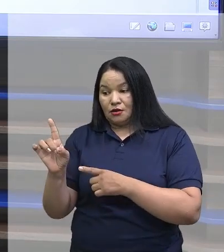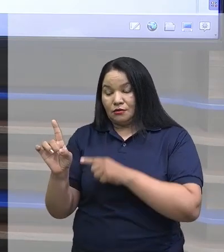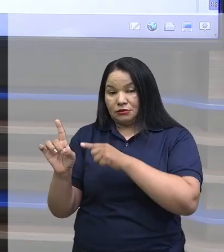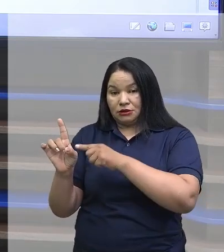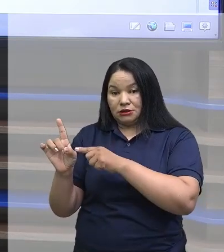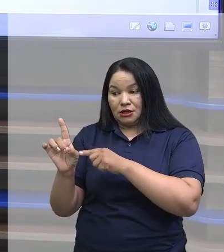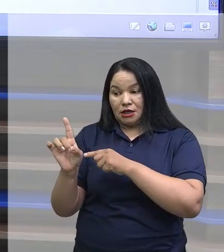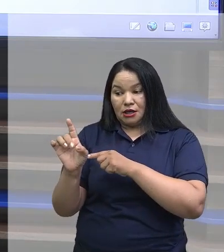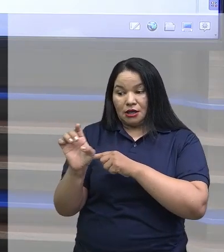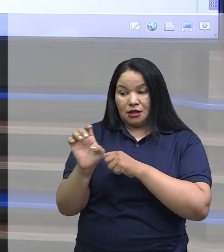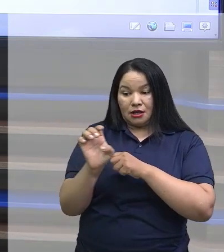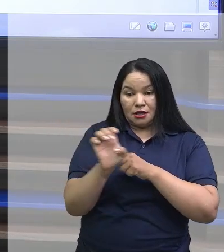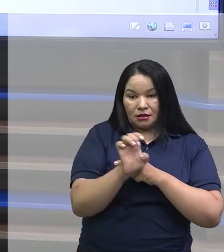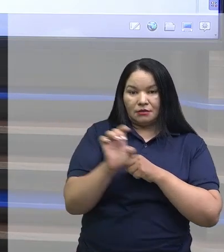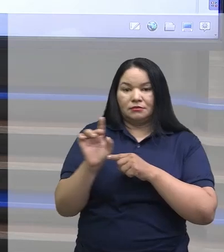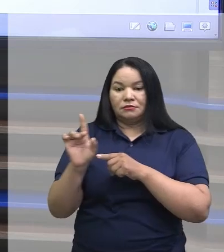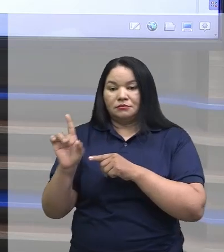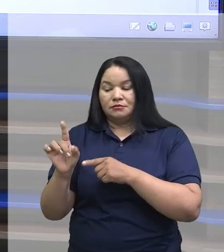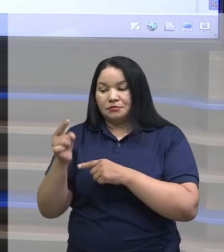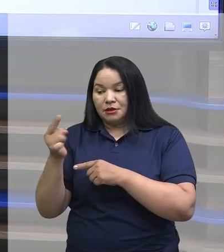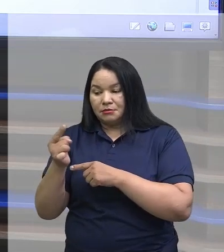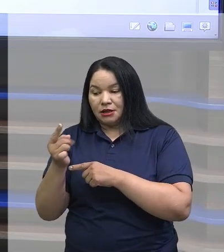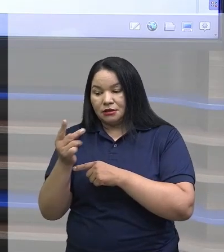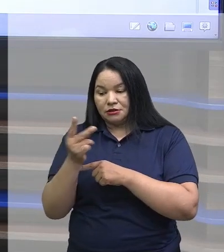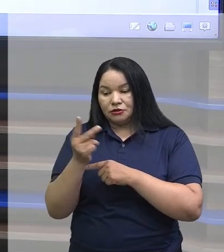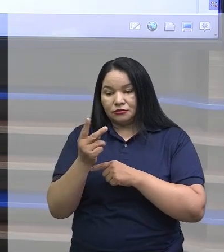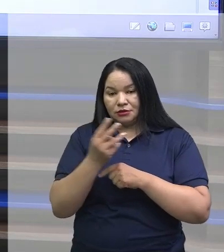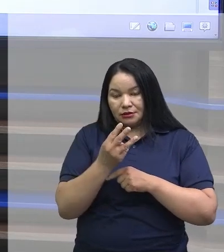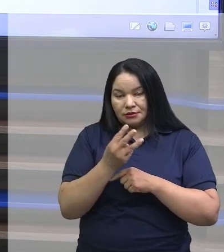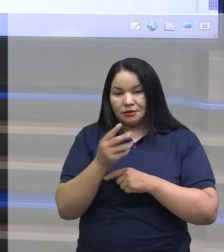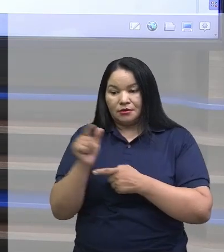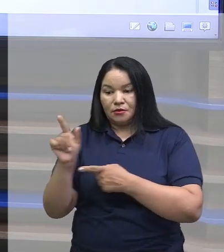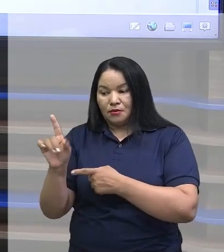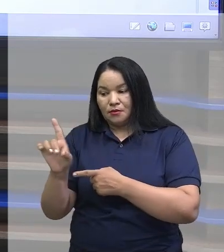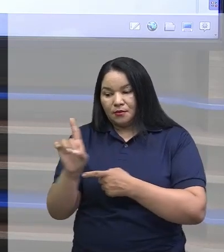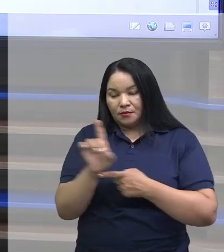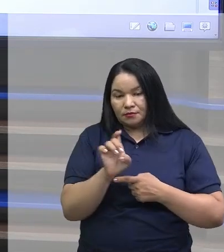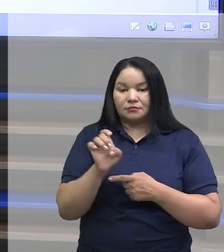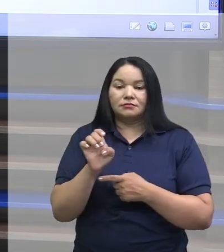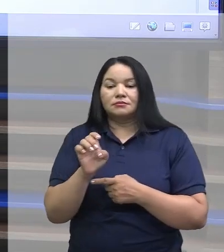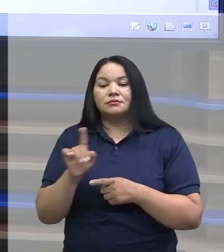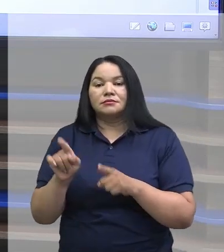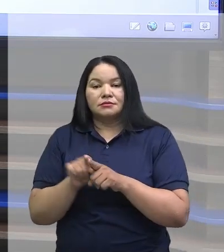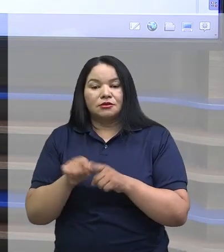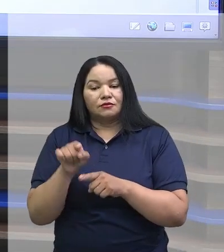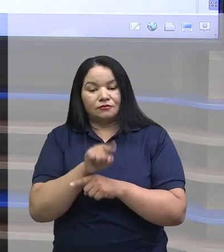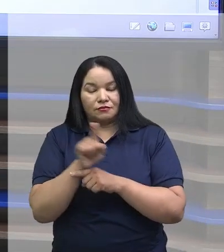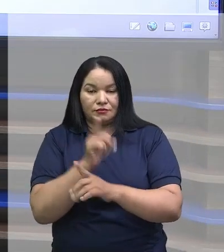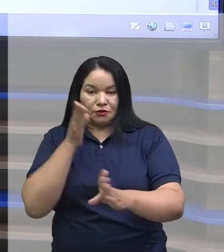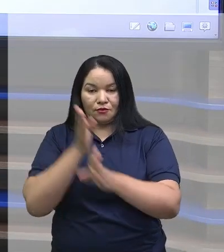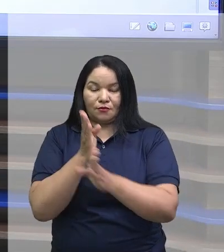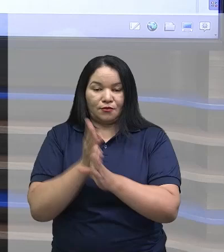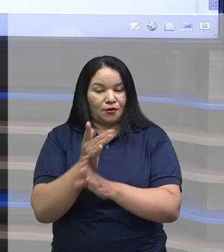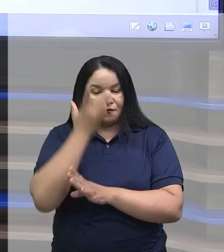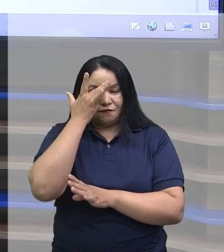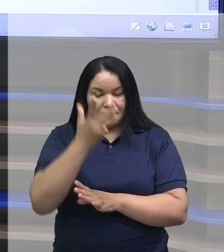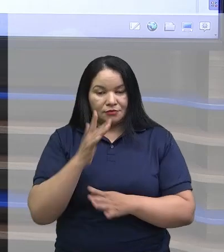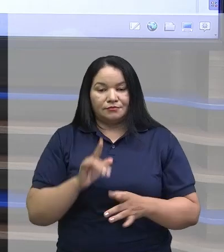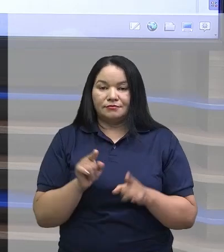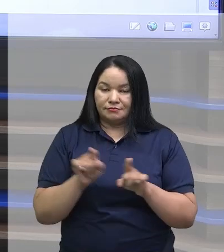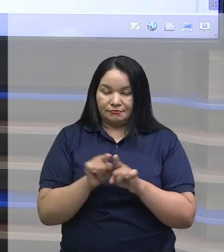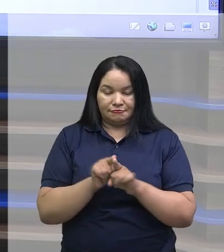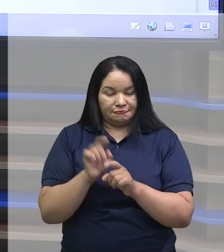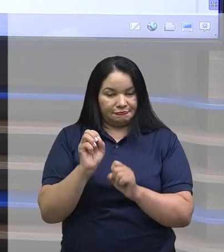esquerda. Primeira, segunda, terceira sílaba. E aí você consegue identificar facilmente, né, a acentuação gráfica